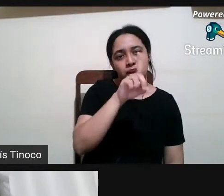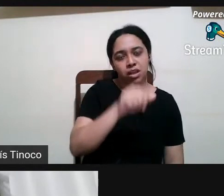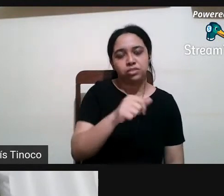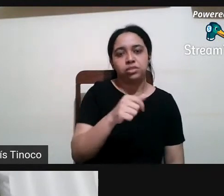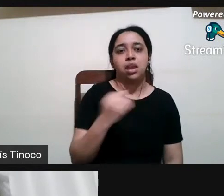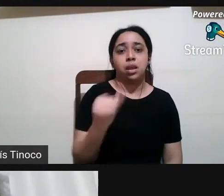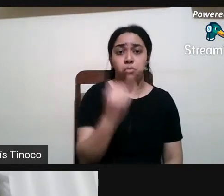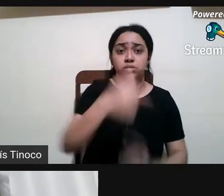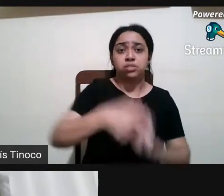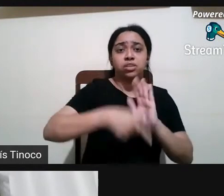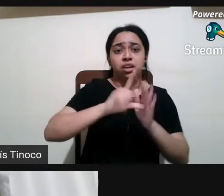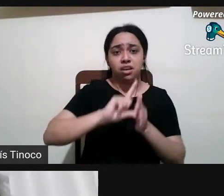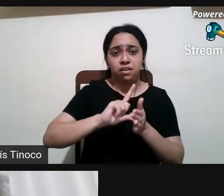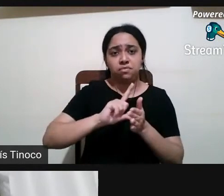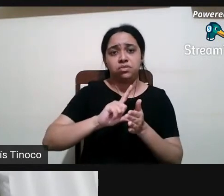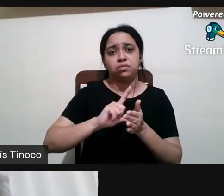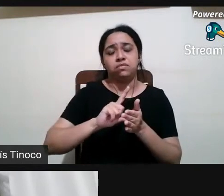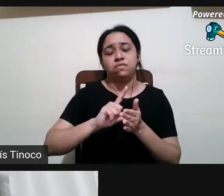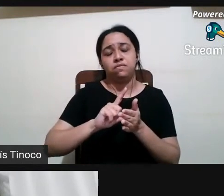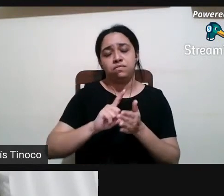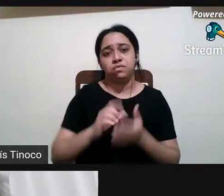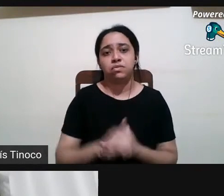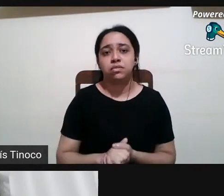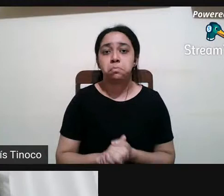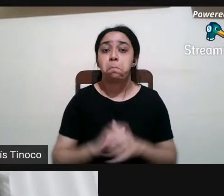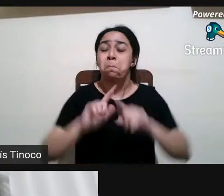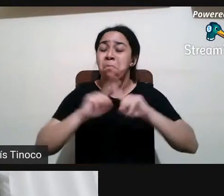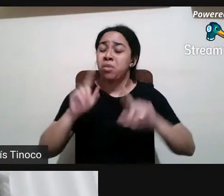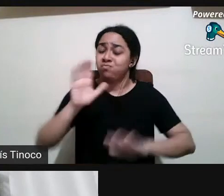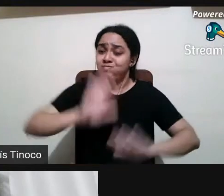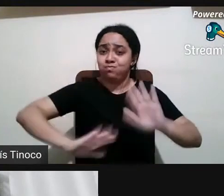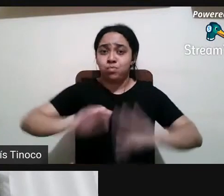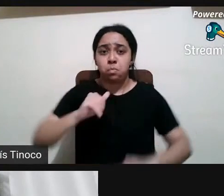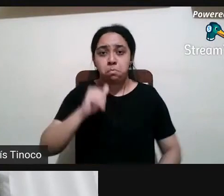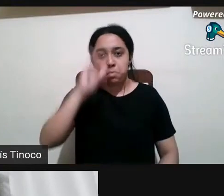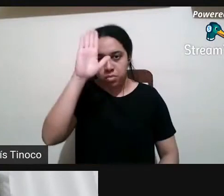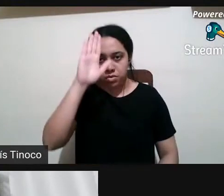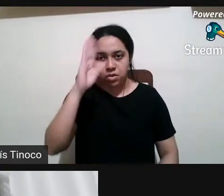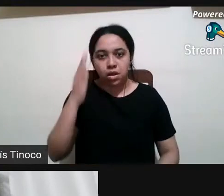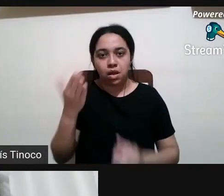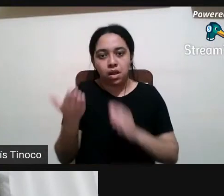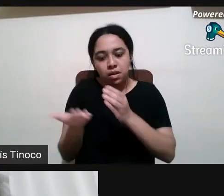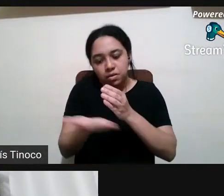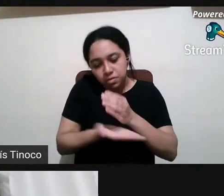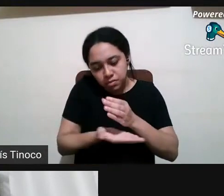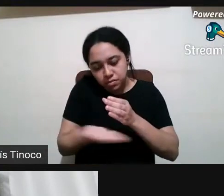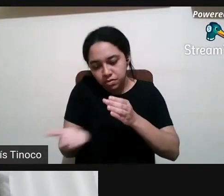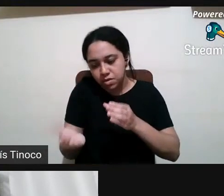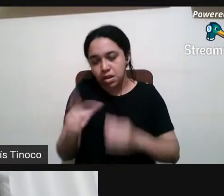Mas muito cuidado também com a lâmina na hora de identificar e medição dos microplásticos.